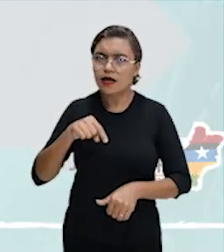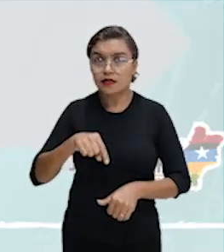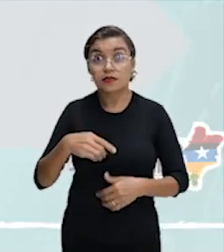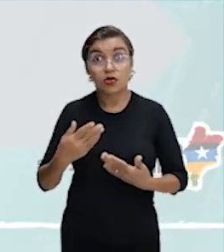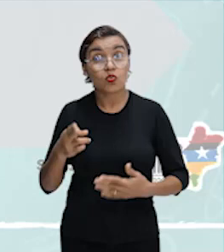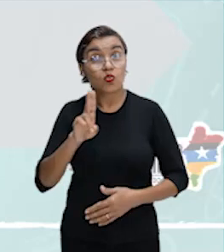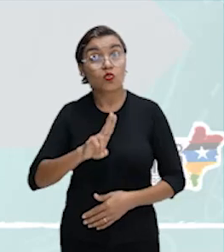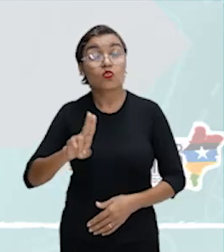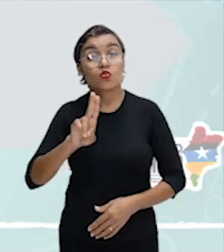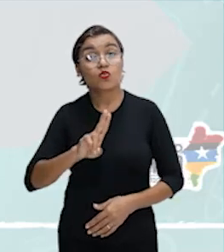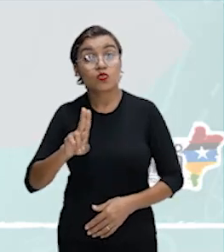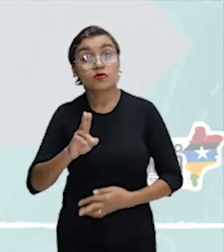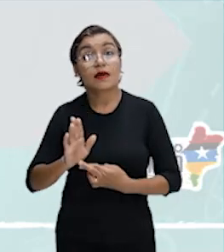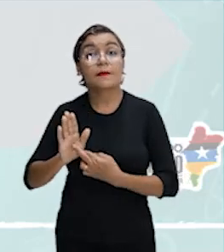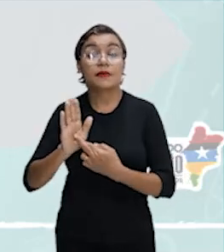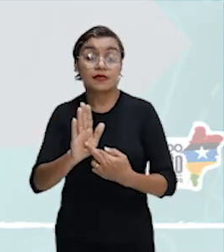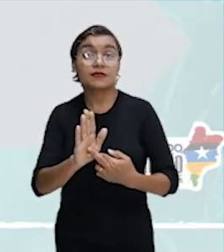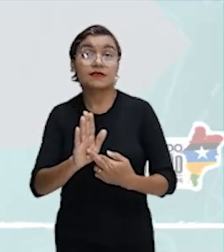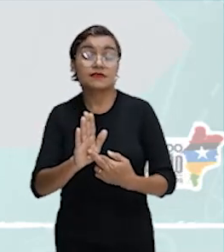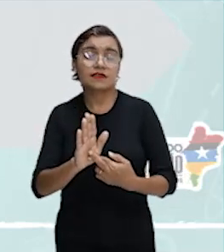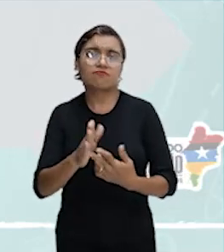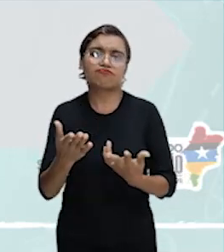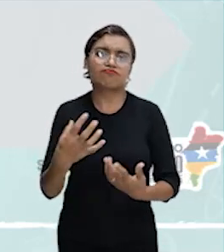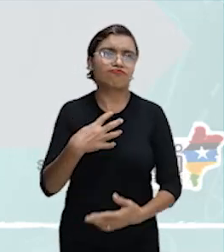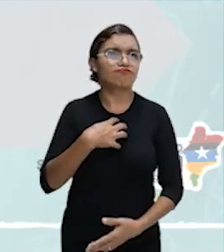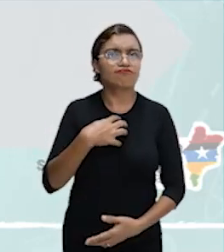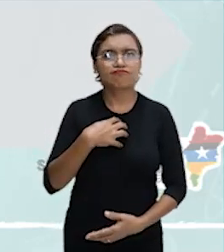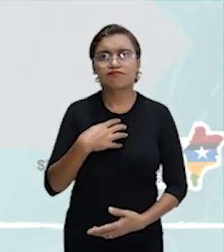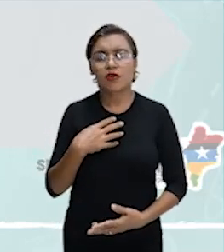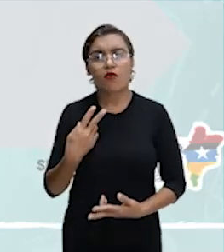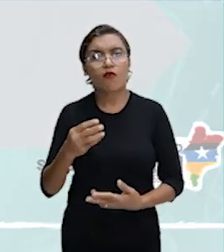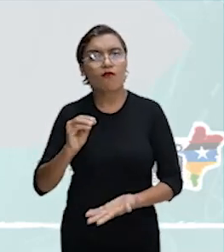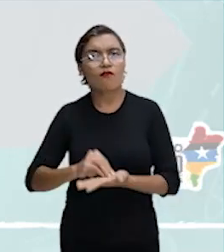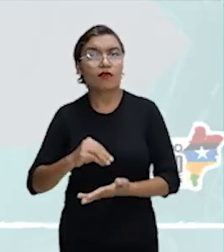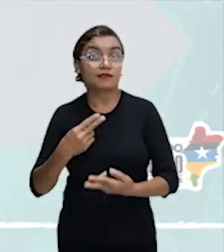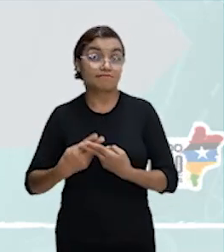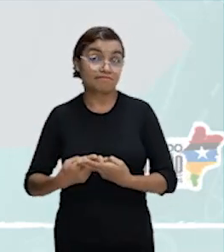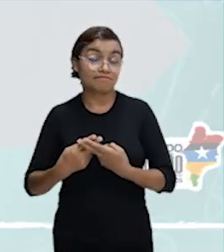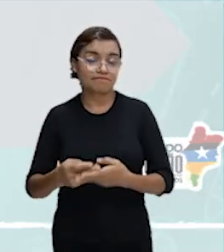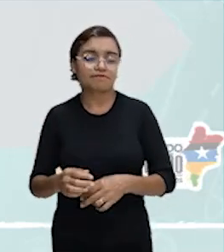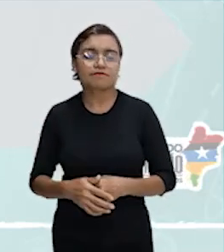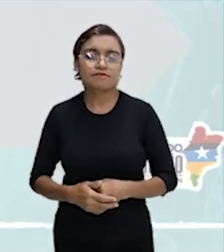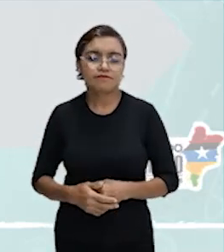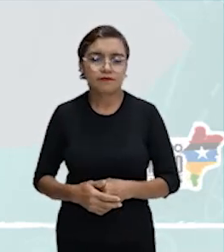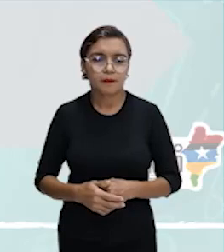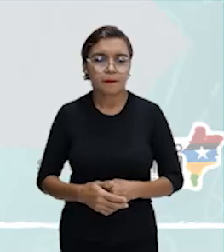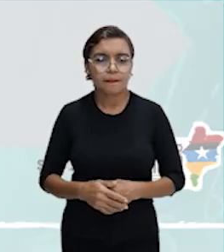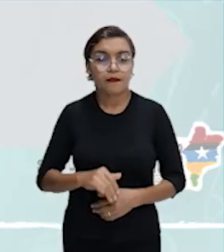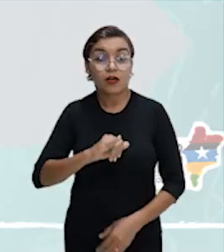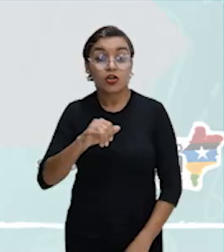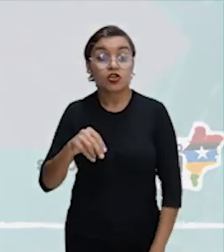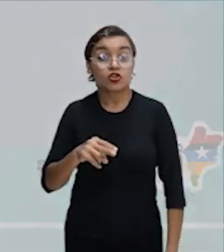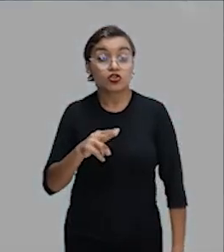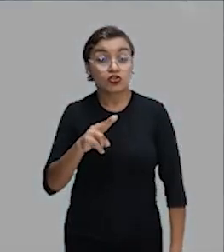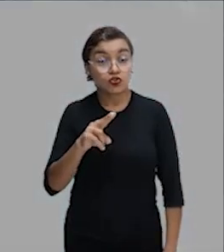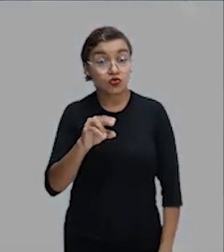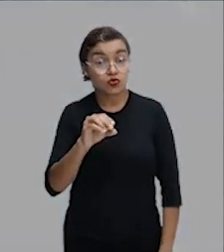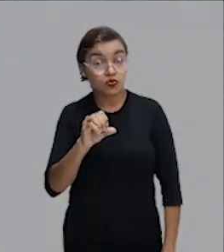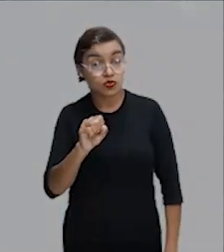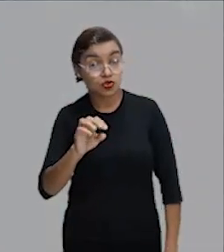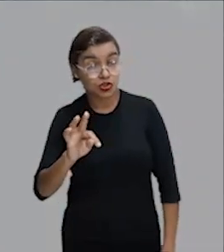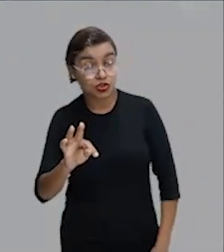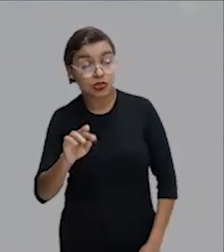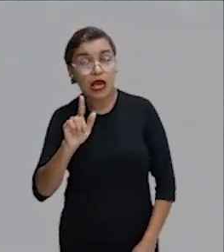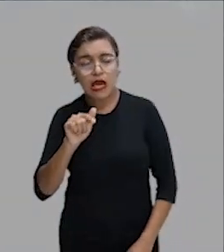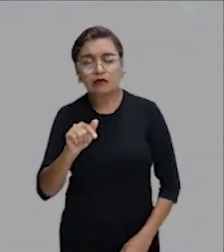que você utiliza para representar essa insatisfação ou essa impaciência. Just serve para indicar acabar de, é